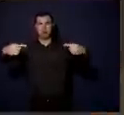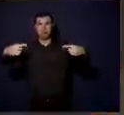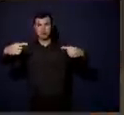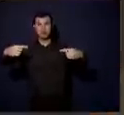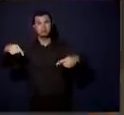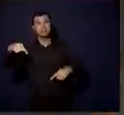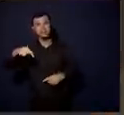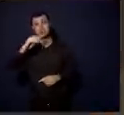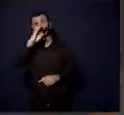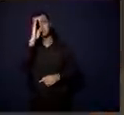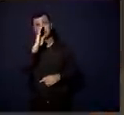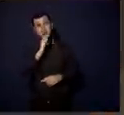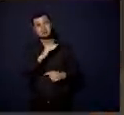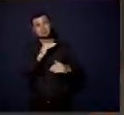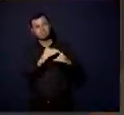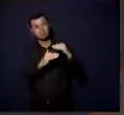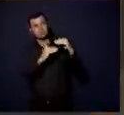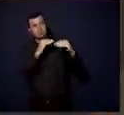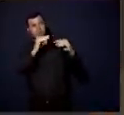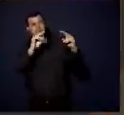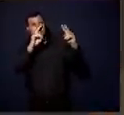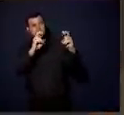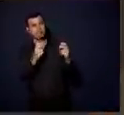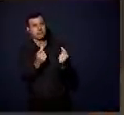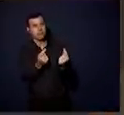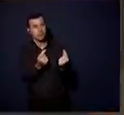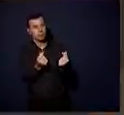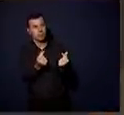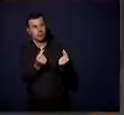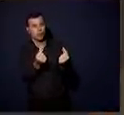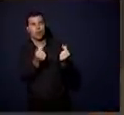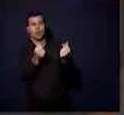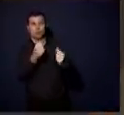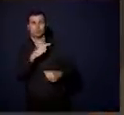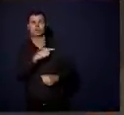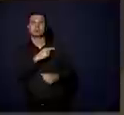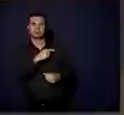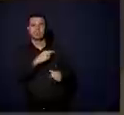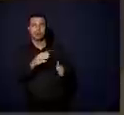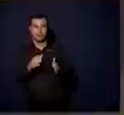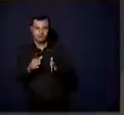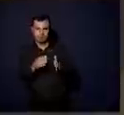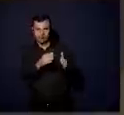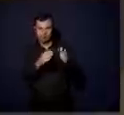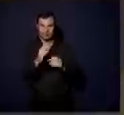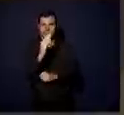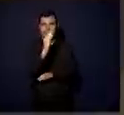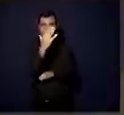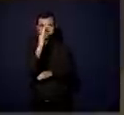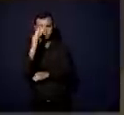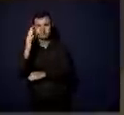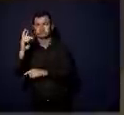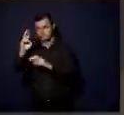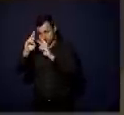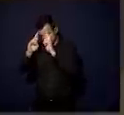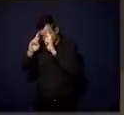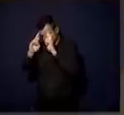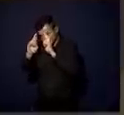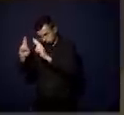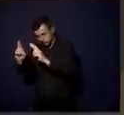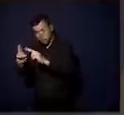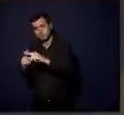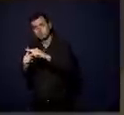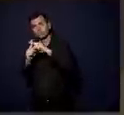país que avançou muito em pautas econômicas a gente tem hoje uma direção de respeito ao meio ambiente de agenda ambiental muito positivo e